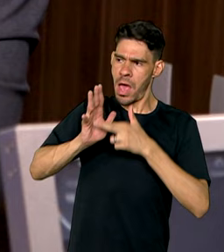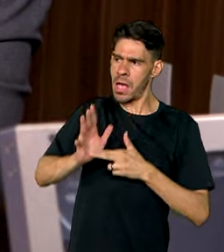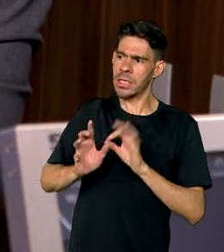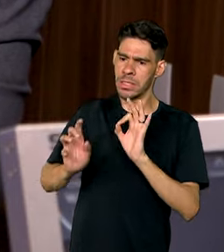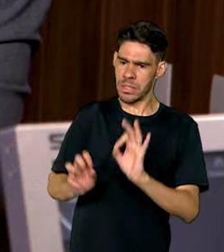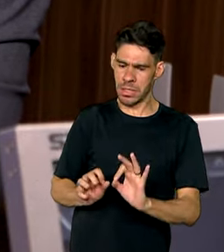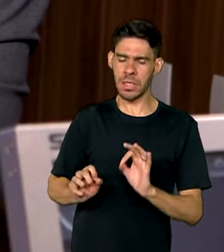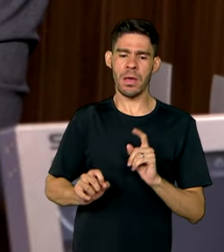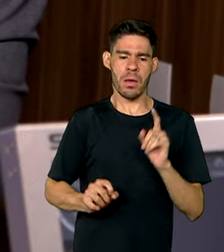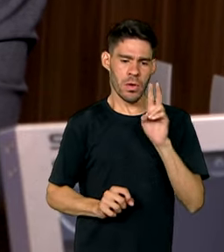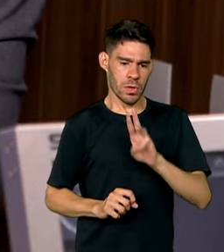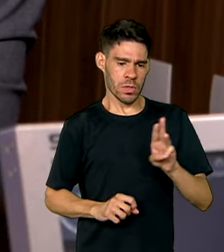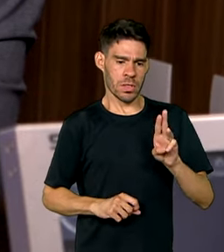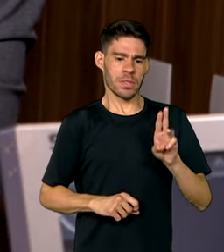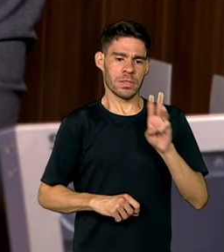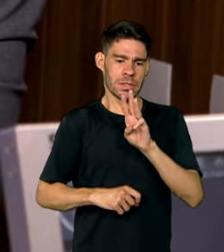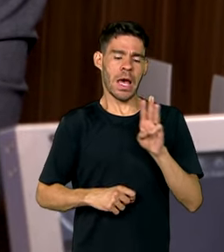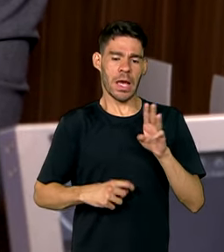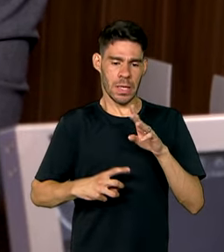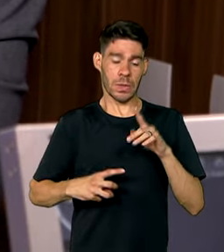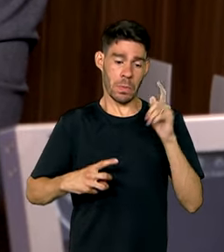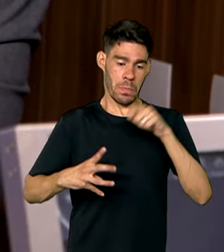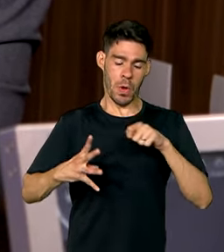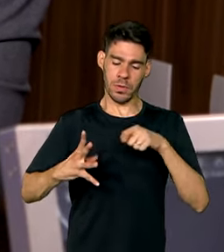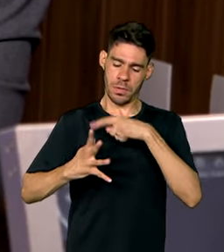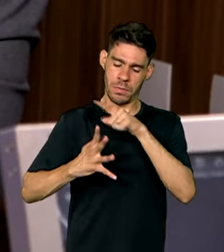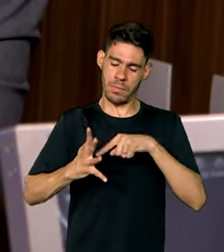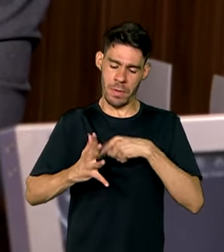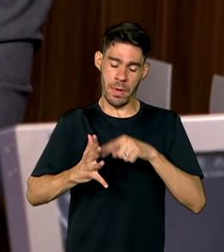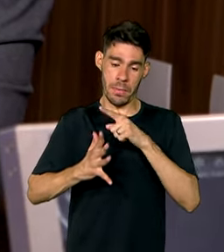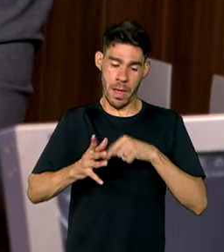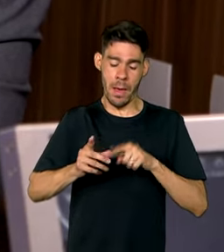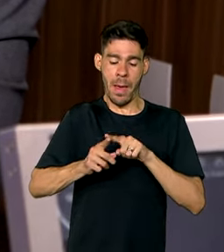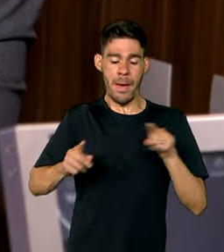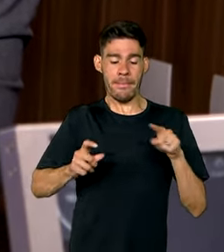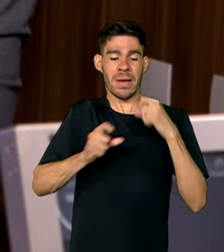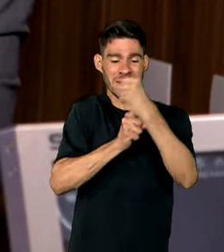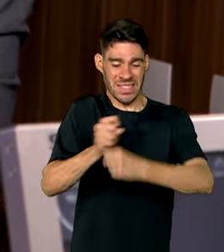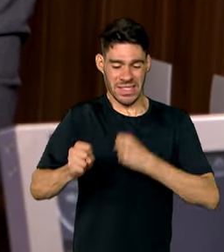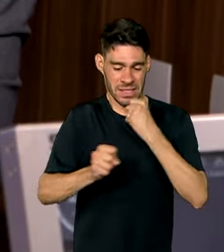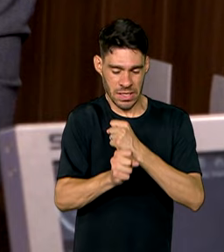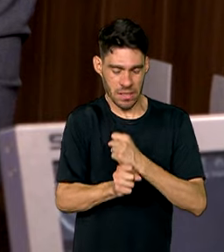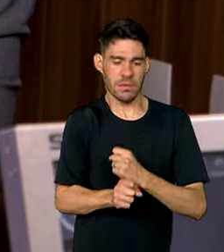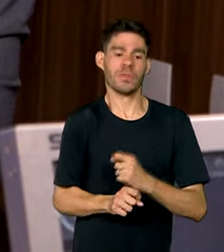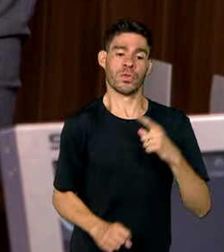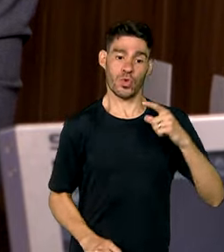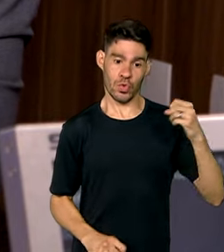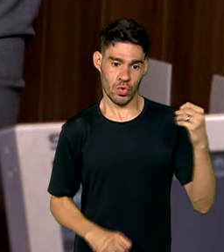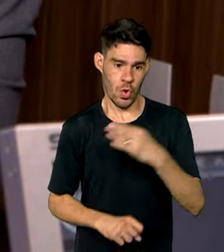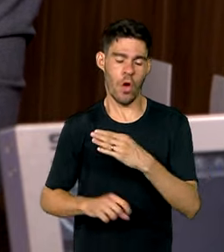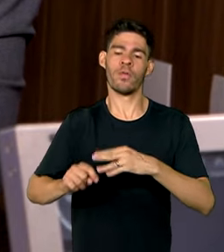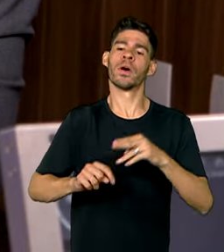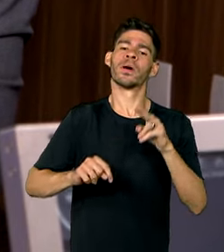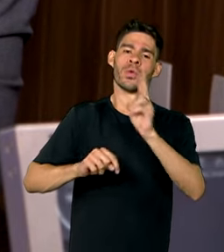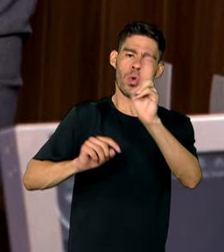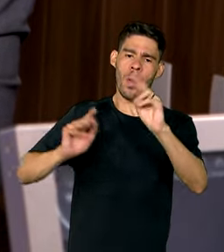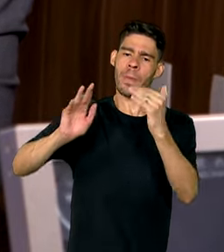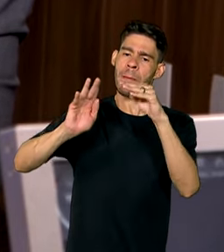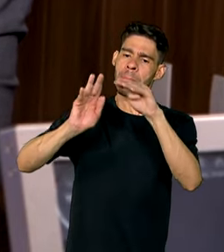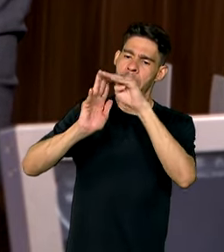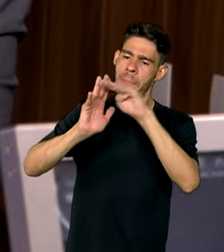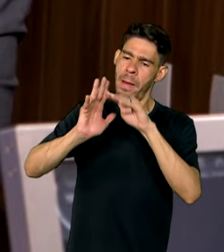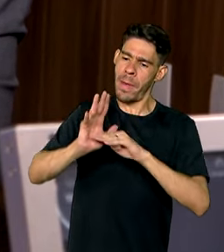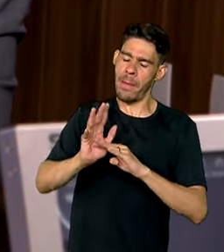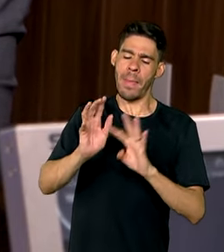que podem ser utilizadas pelos apostadores, mas no ano que vem uma nova lista